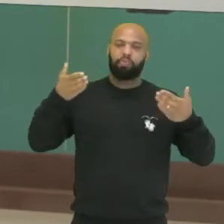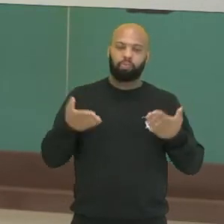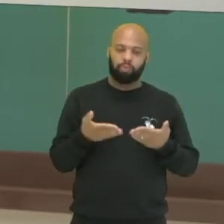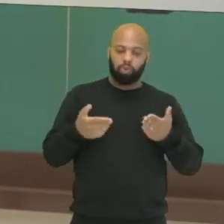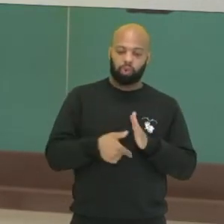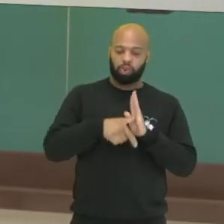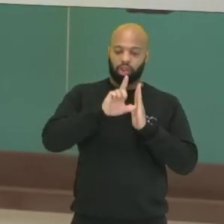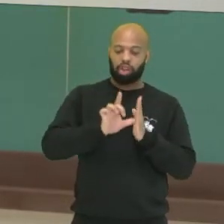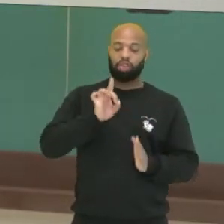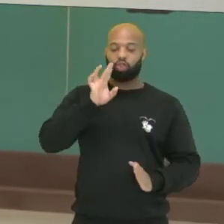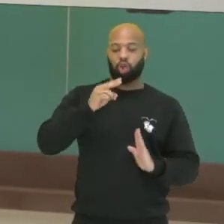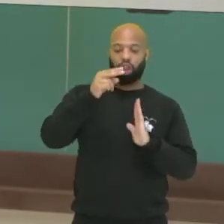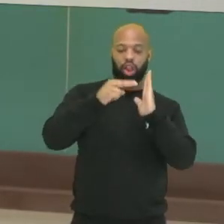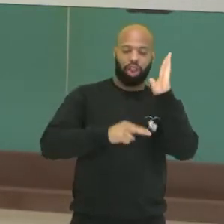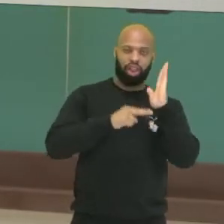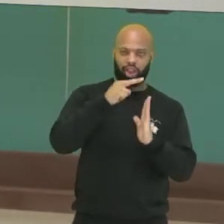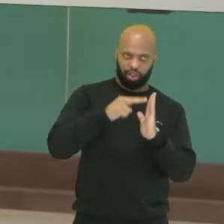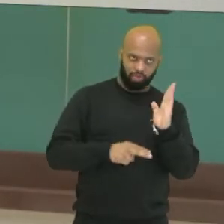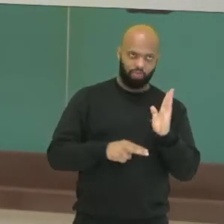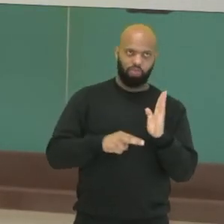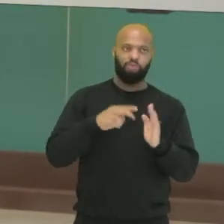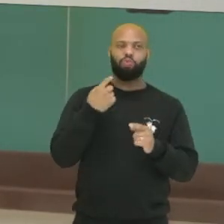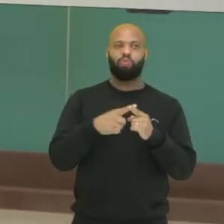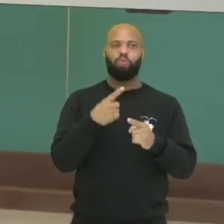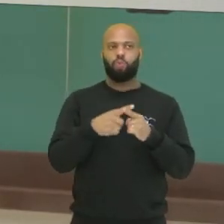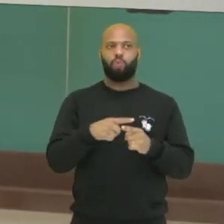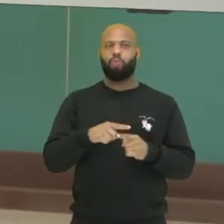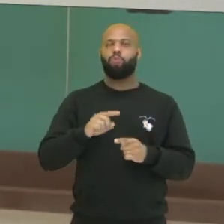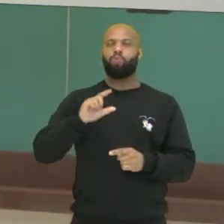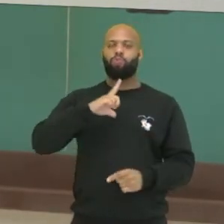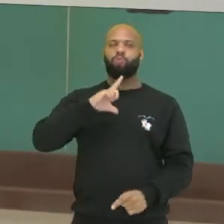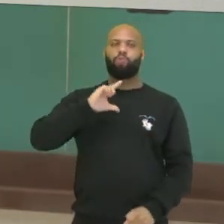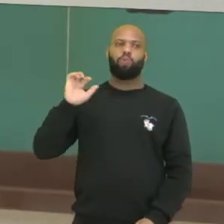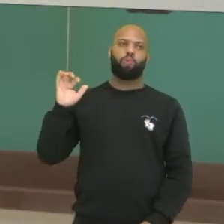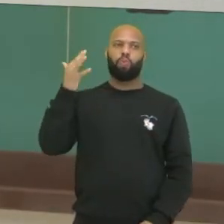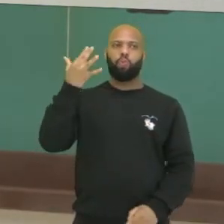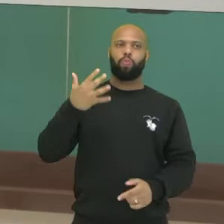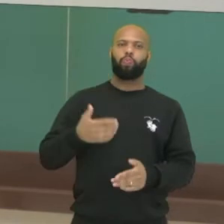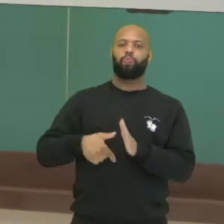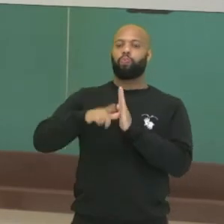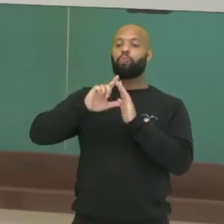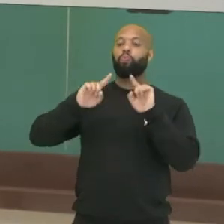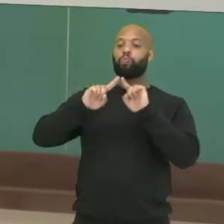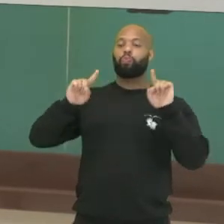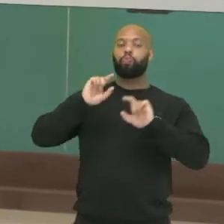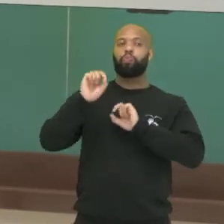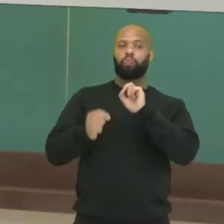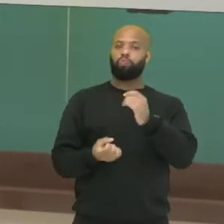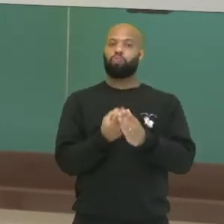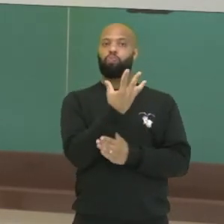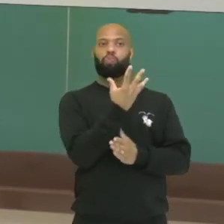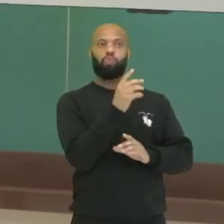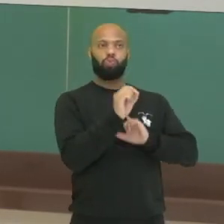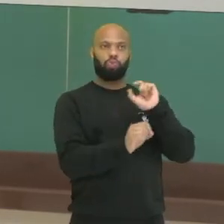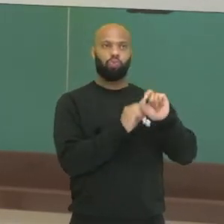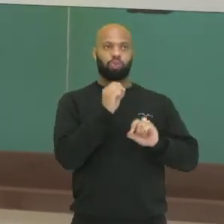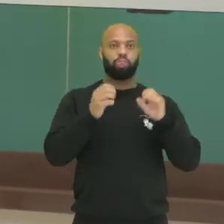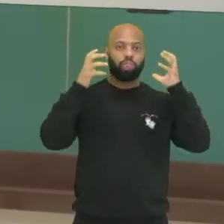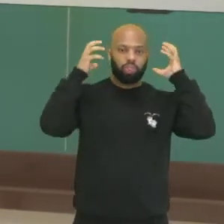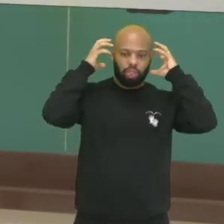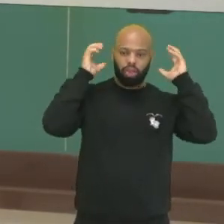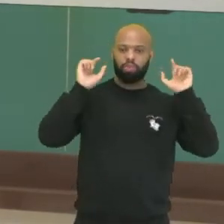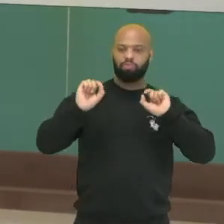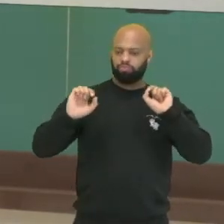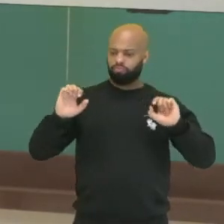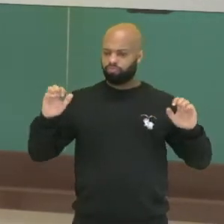só ler o jornal, algo que já havia acontecido. Mas com o surgimento do rádio, agora aconteceu a notícia,